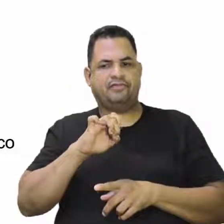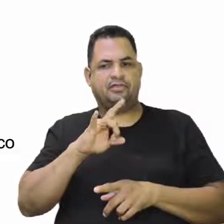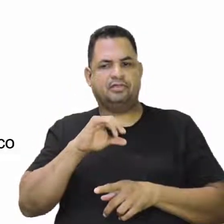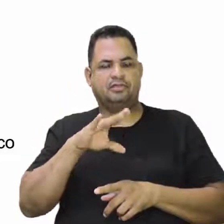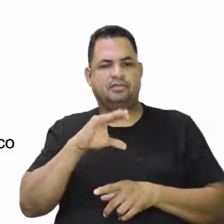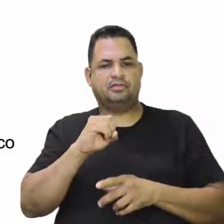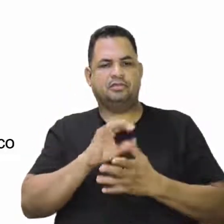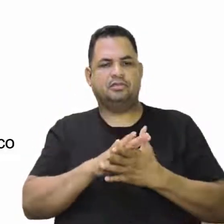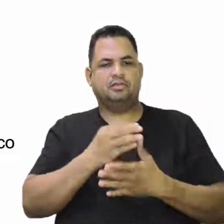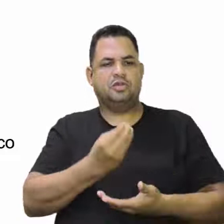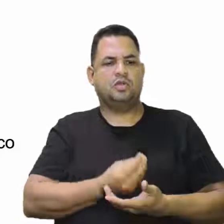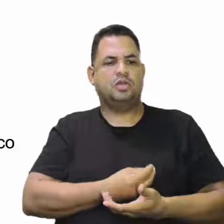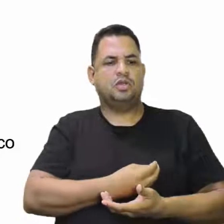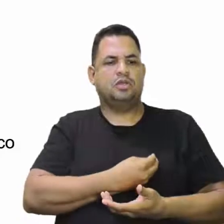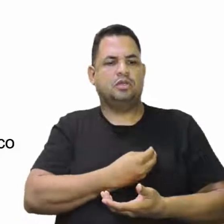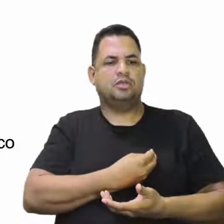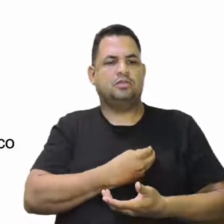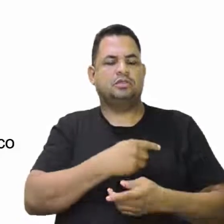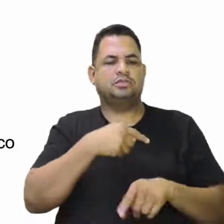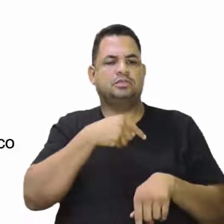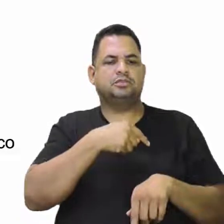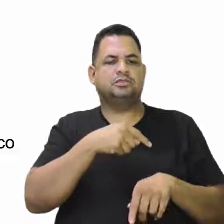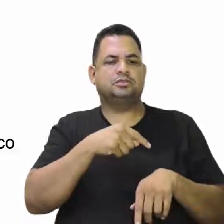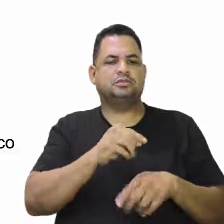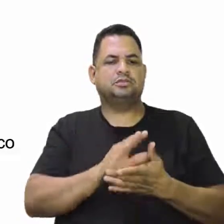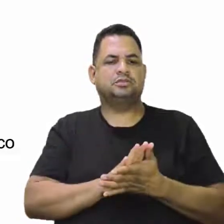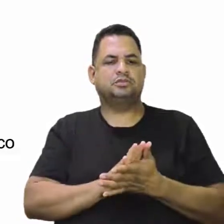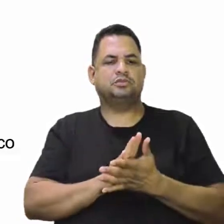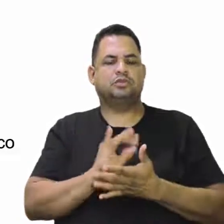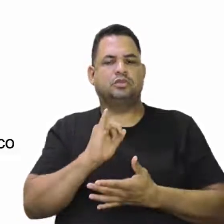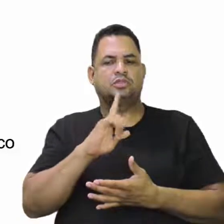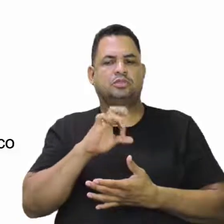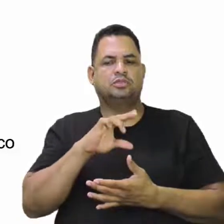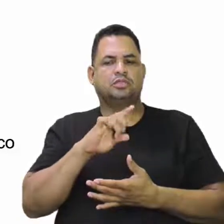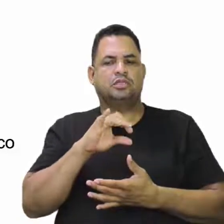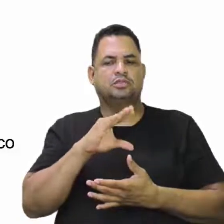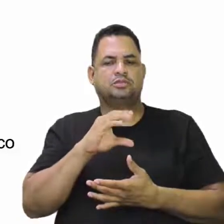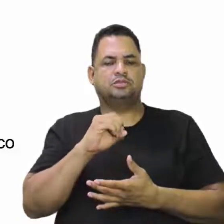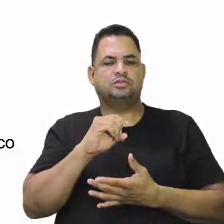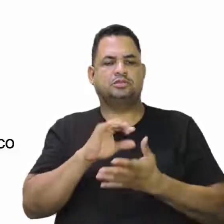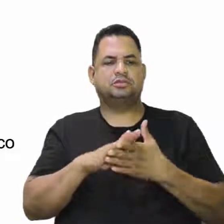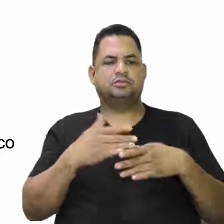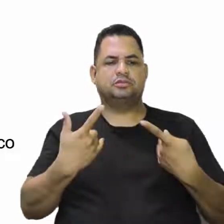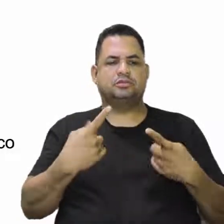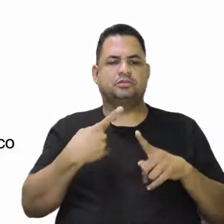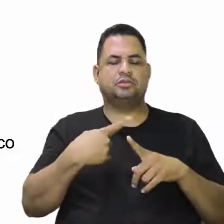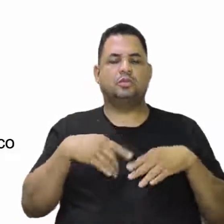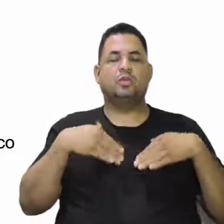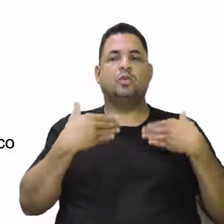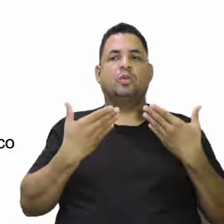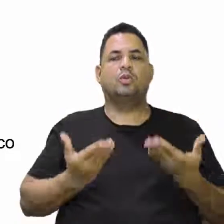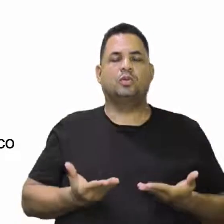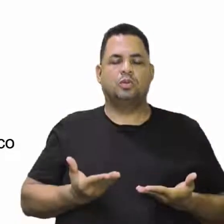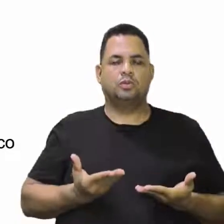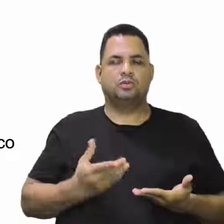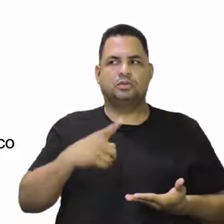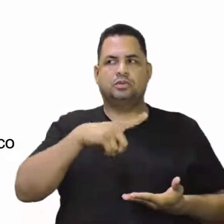no presente do indicativo. Fala aí para eles, Tainá. Porque no presente do indicativo é quando a gente